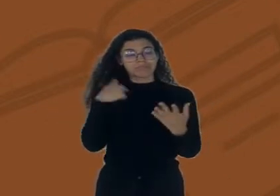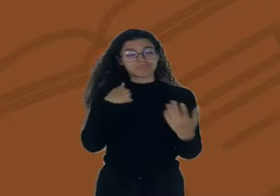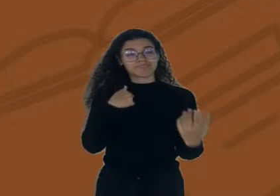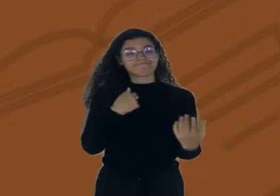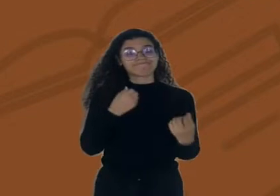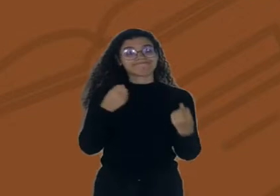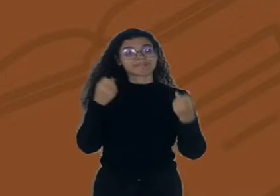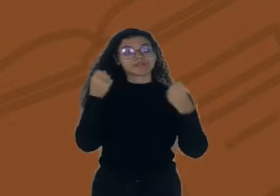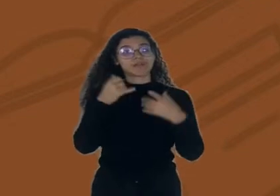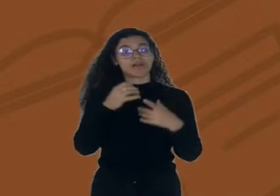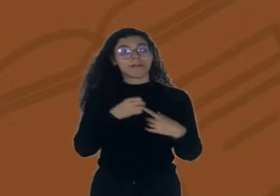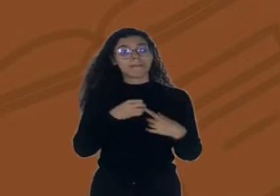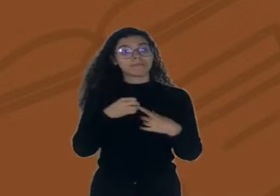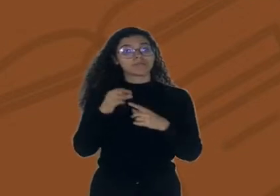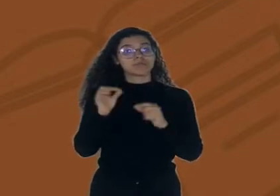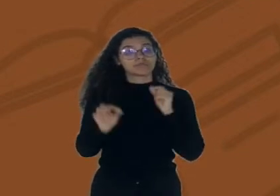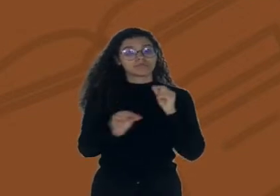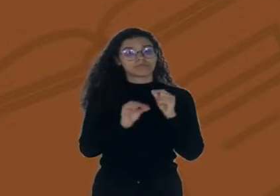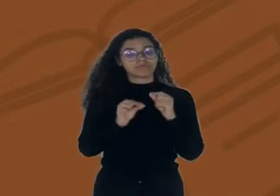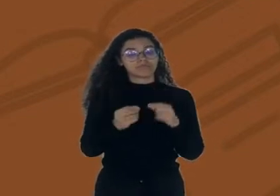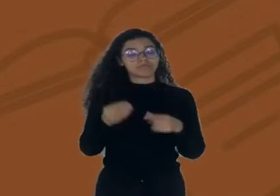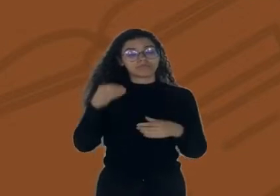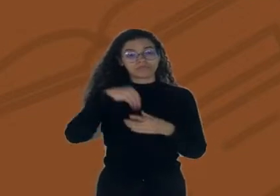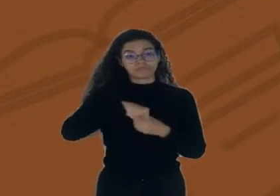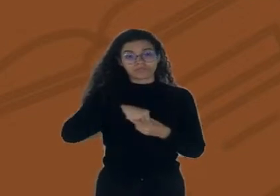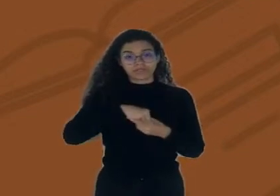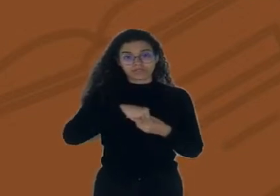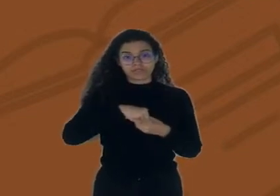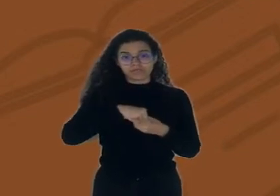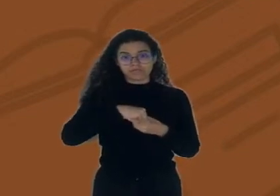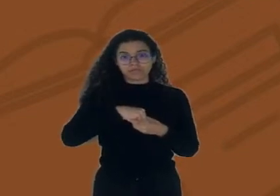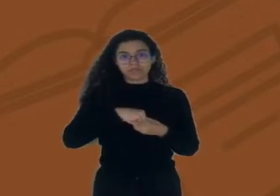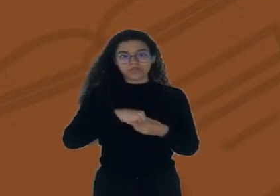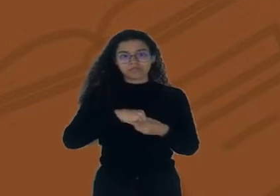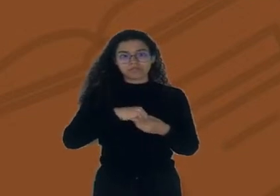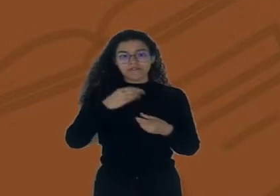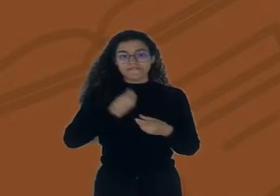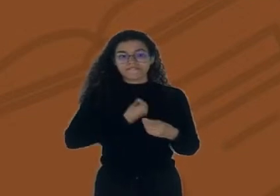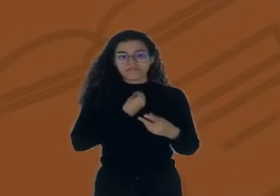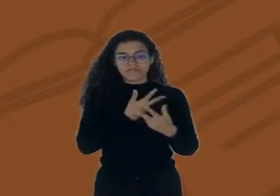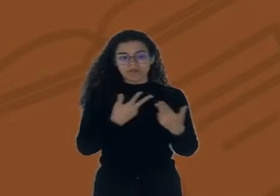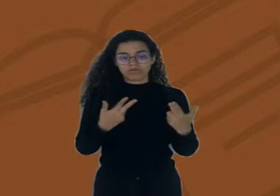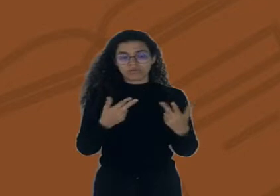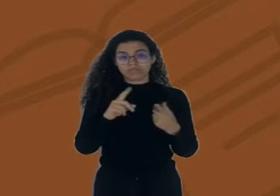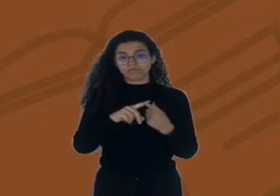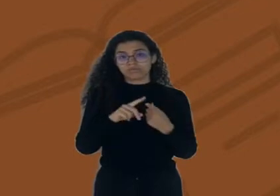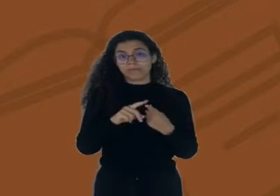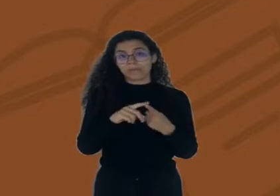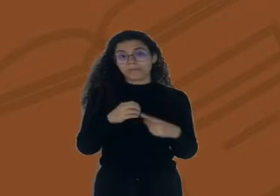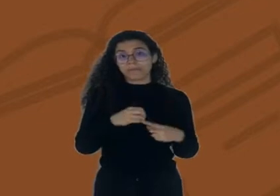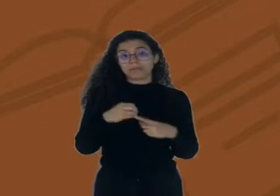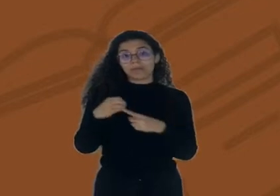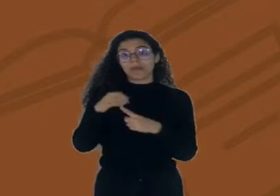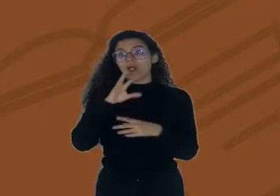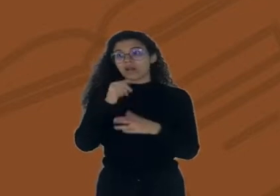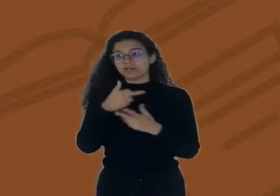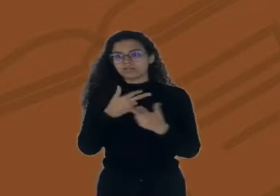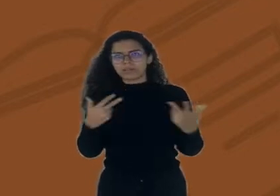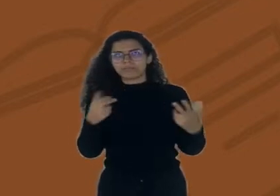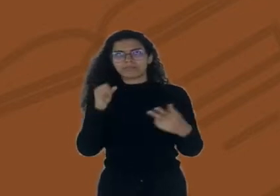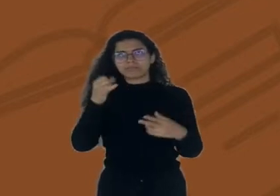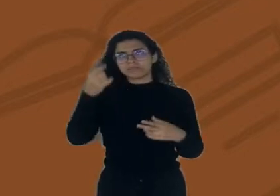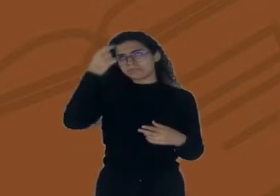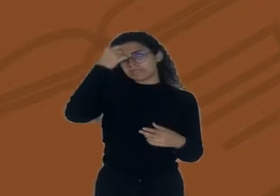seres vivos, de uma forma geral, em especial os animais, sejam eles racionais ou